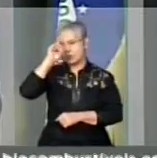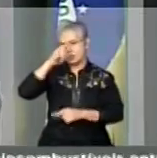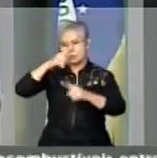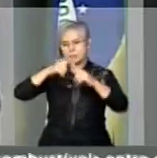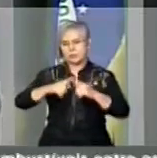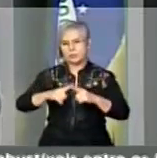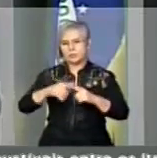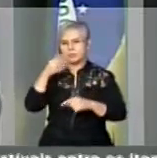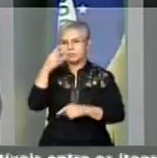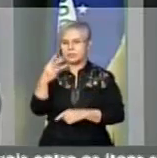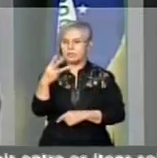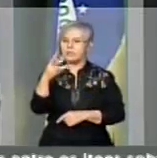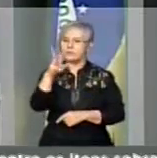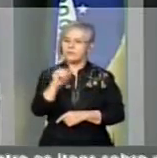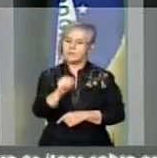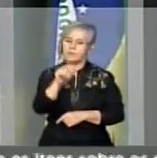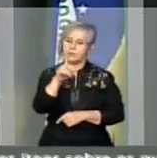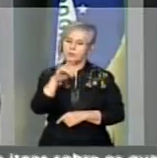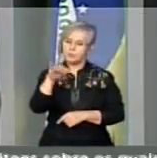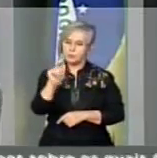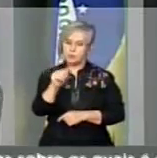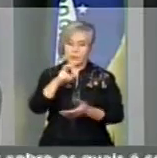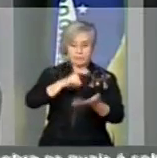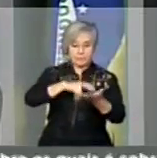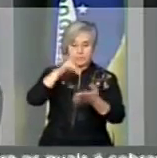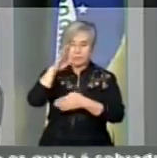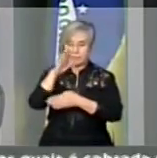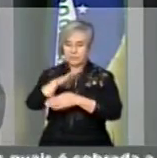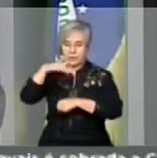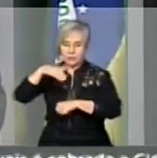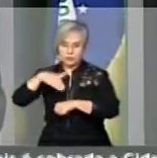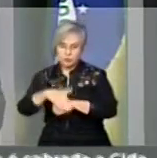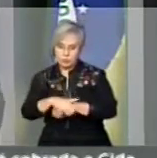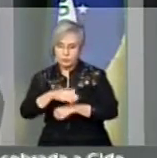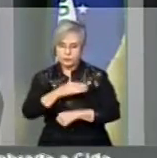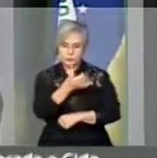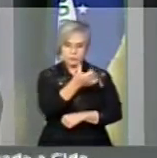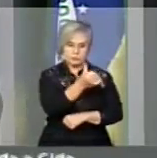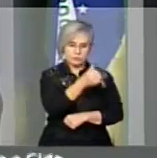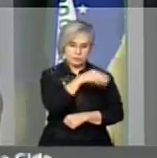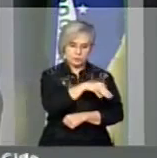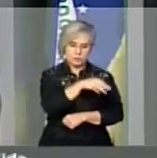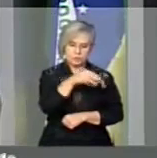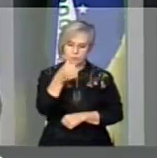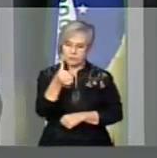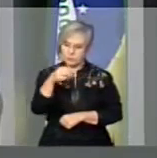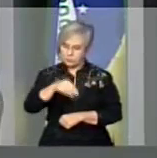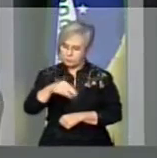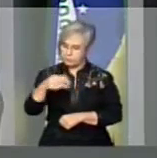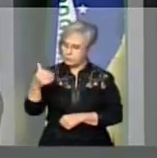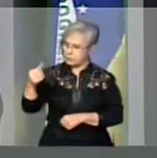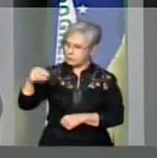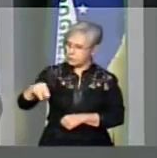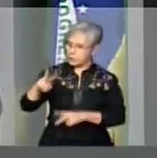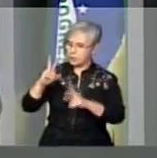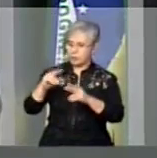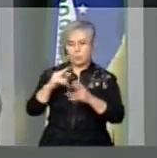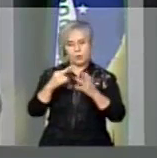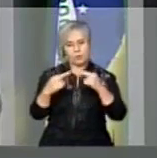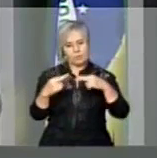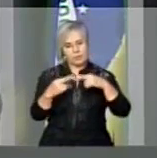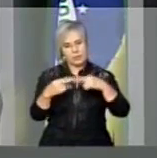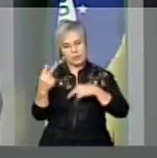3 boletins diários, manhã, tarde e noite, com 6 minutos de duração cada um, conforme o parágrafo 2º do